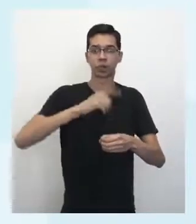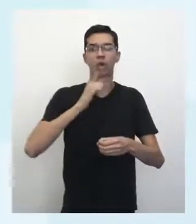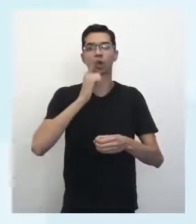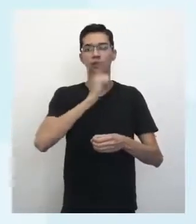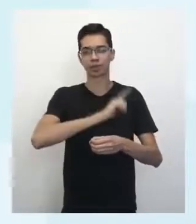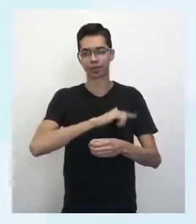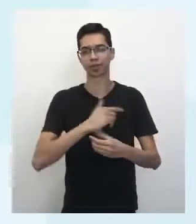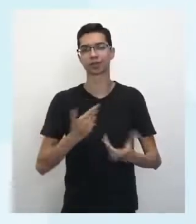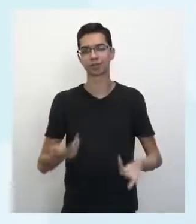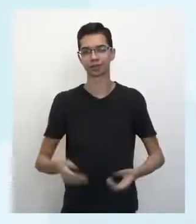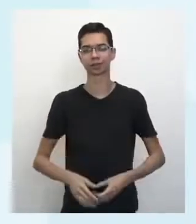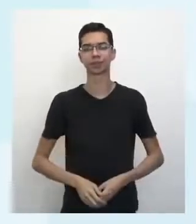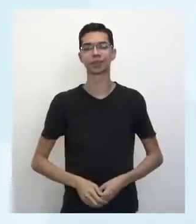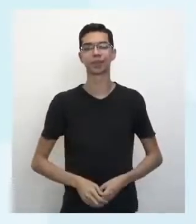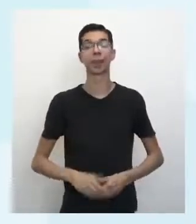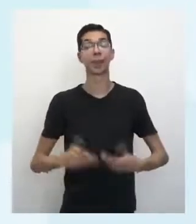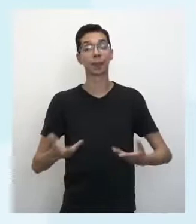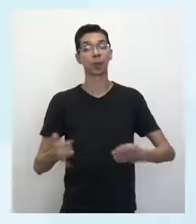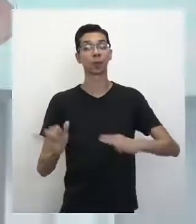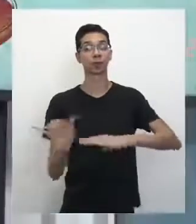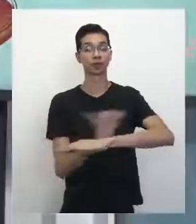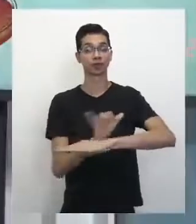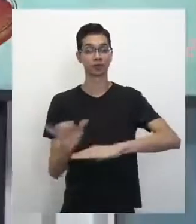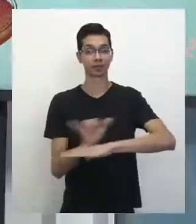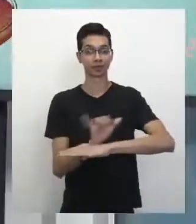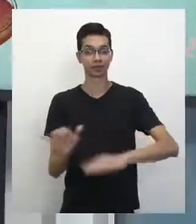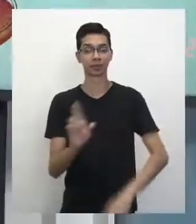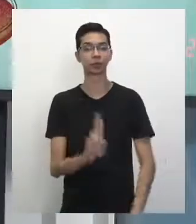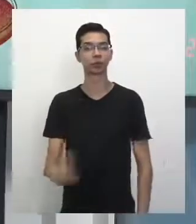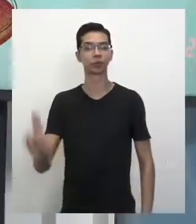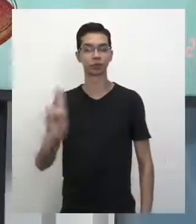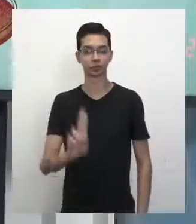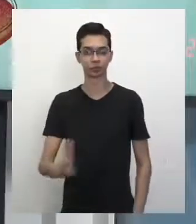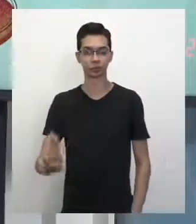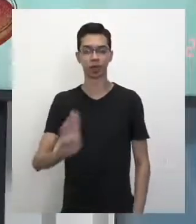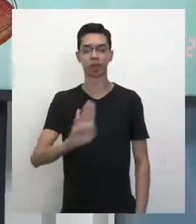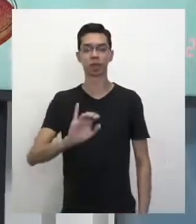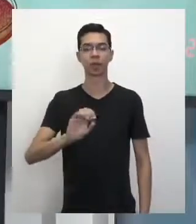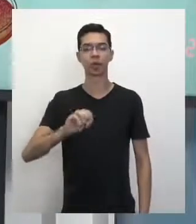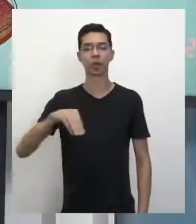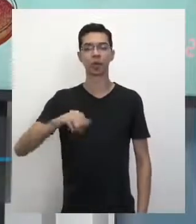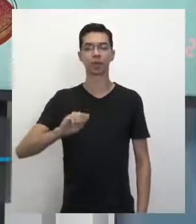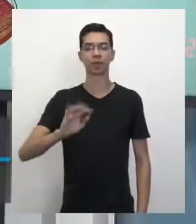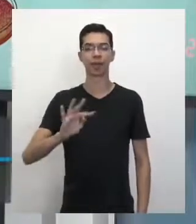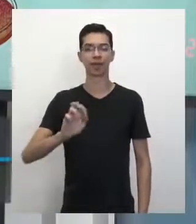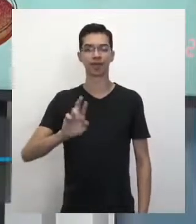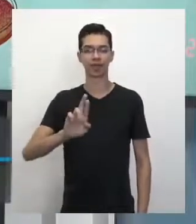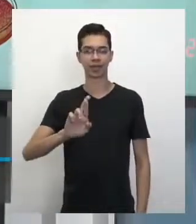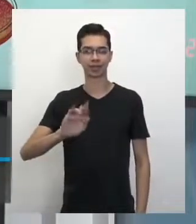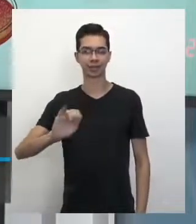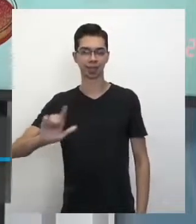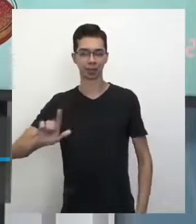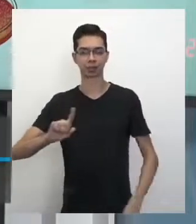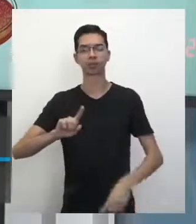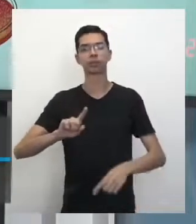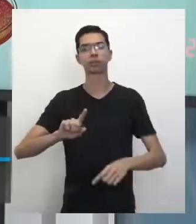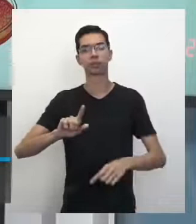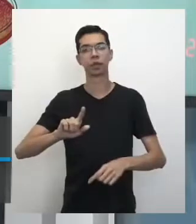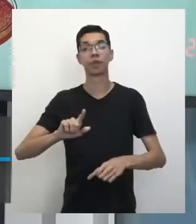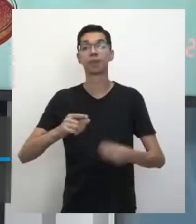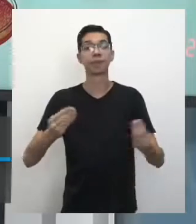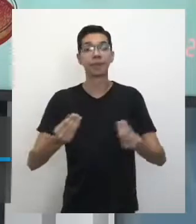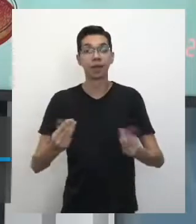exato, muito então bacana. houve uma estratégia com a utilização de um biomaterial para conseguir então tratar uma doença